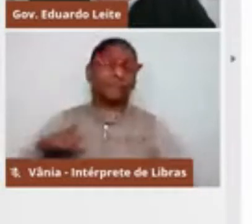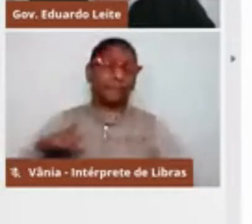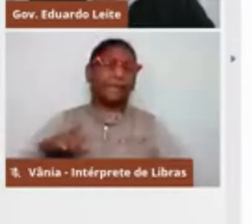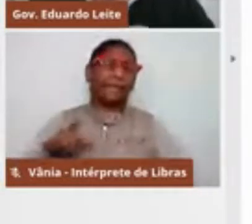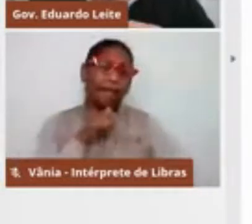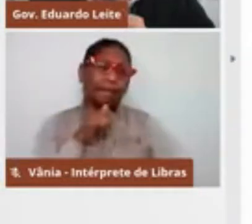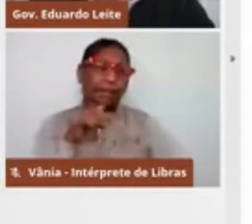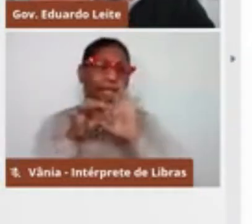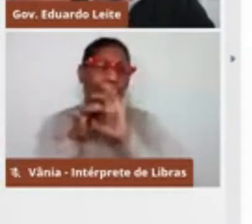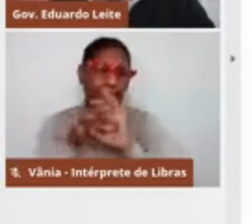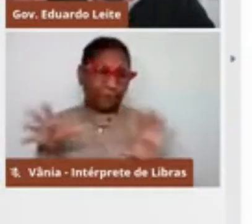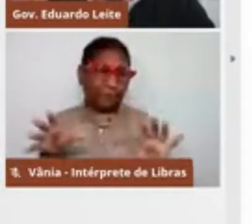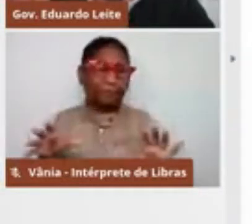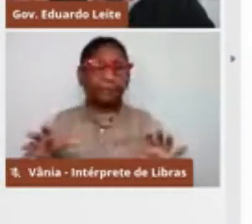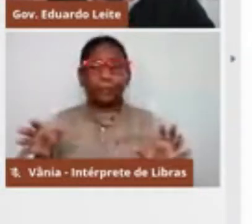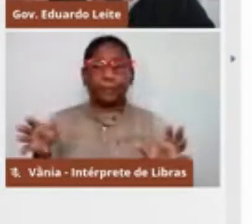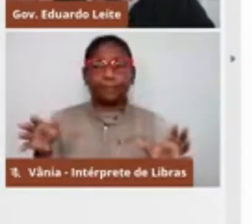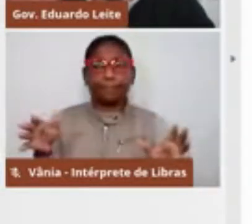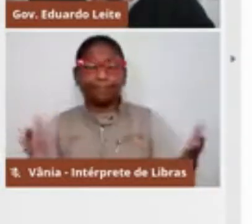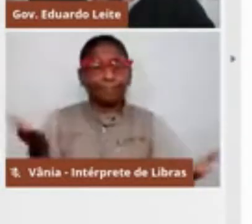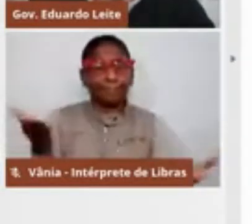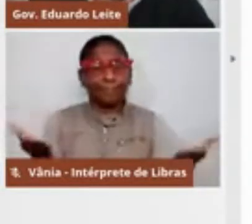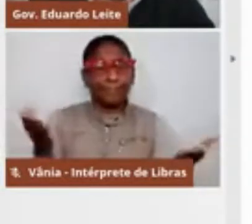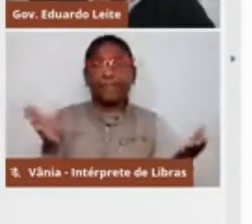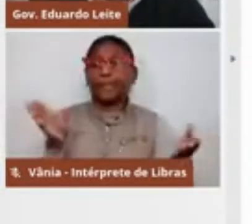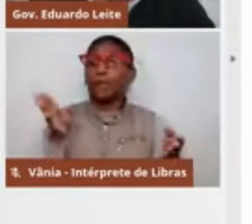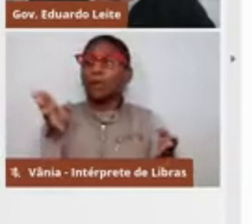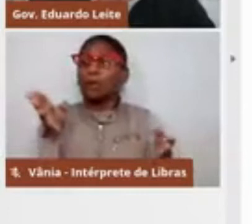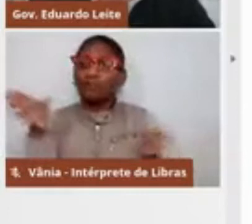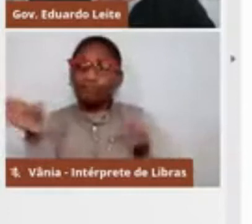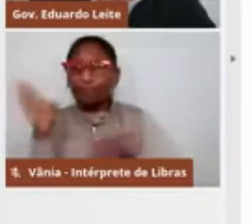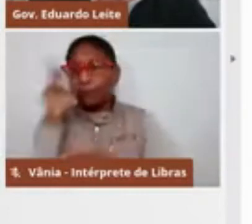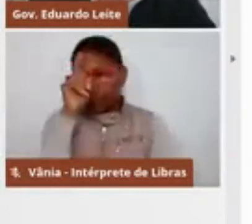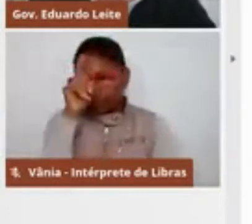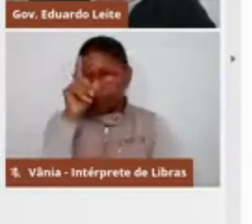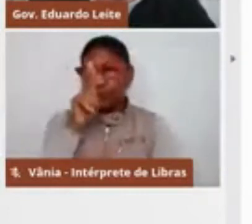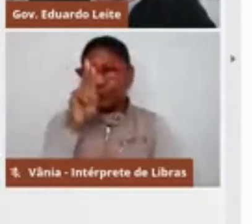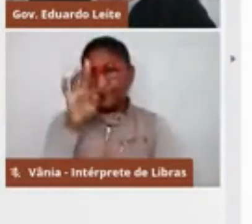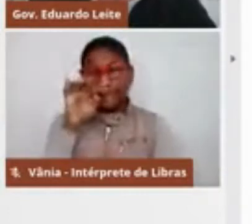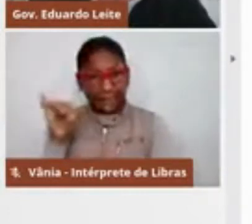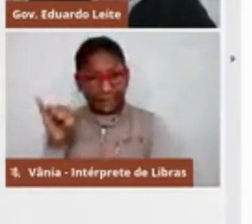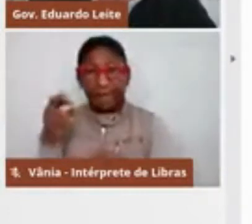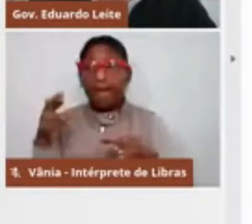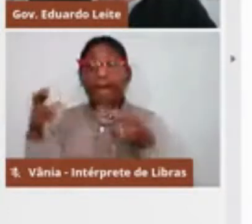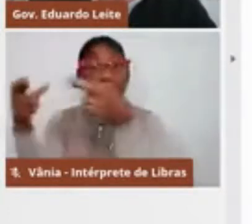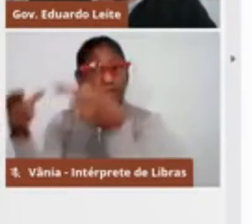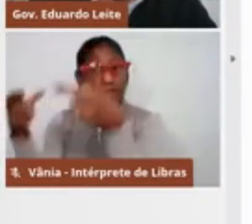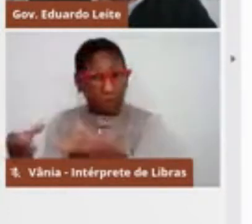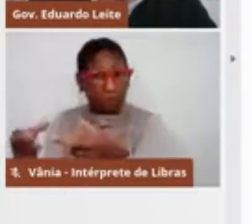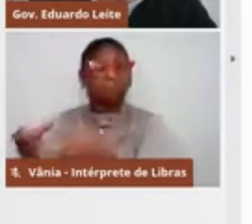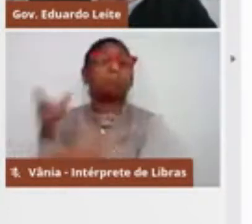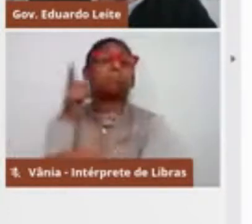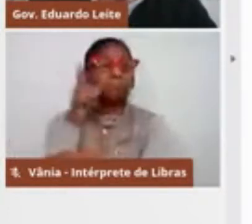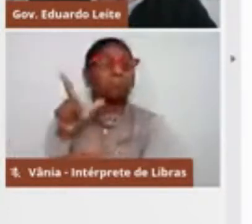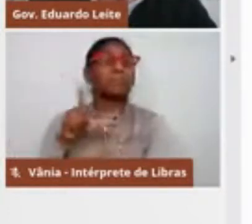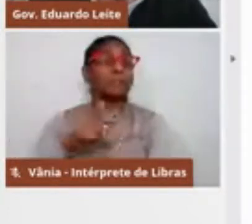certa estabilidade também na demanda de internações em leitos de UTI naquela região, o que faz com que ela